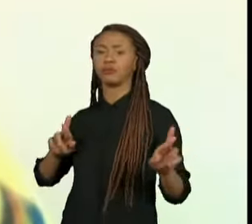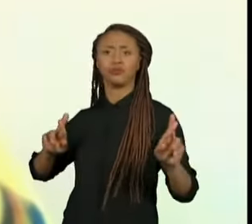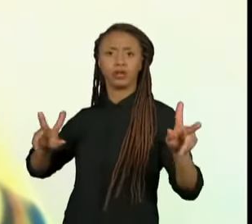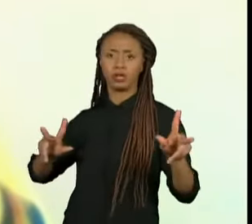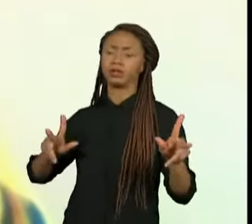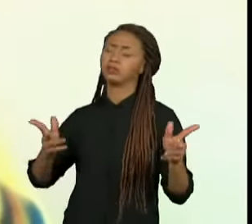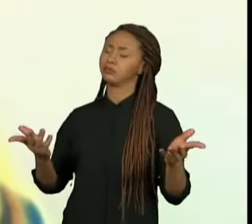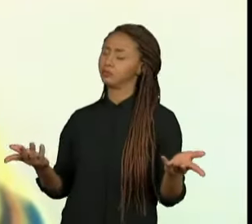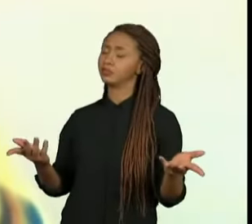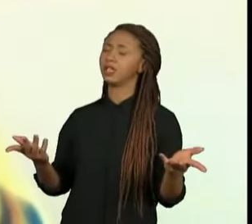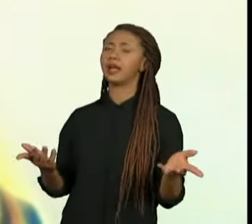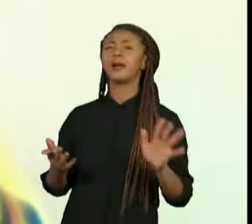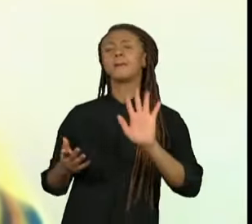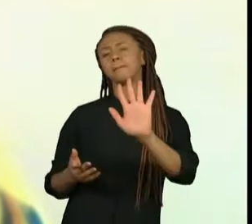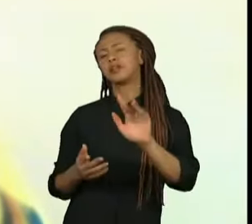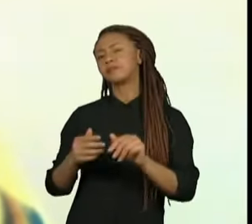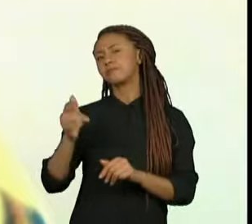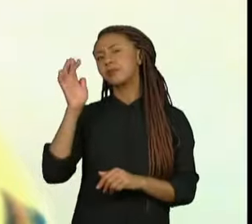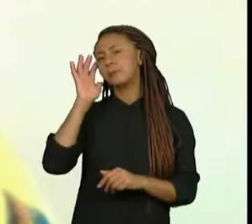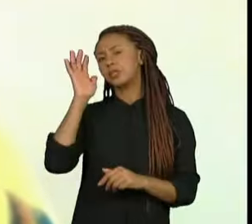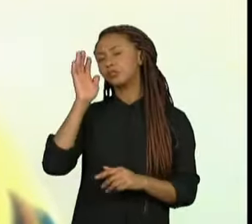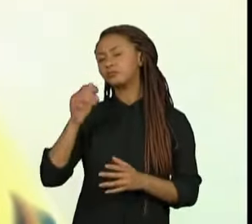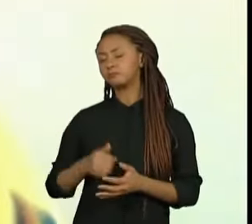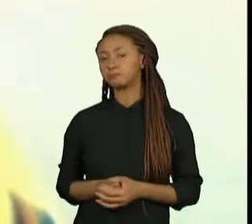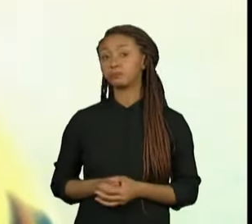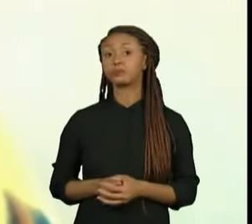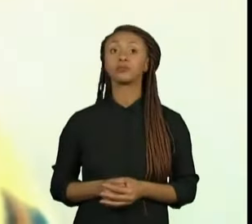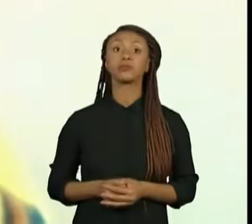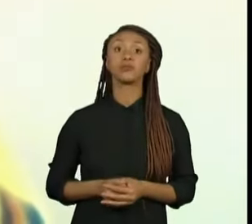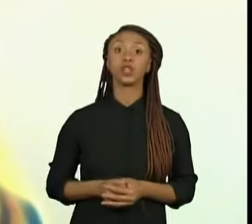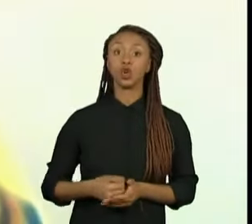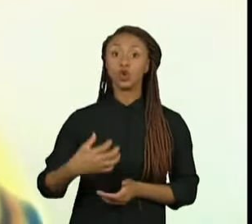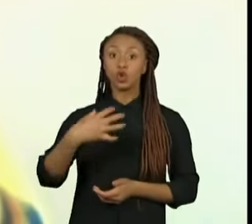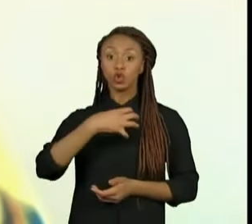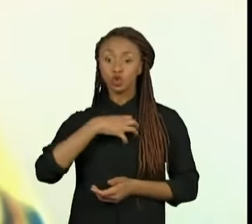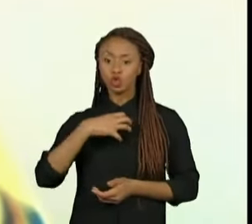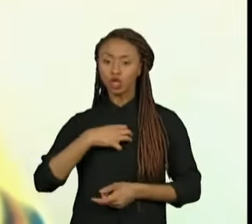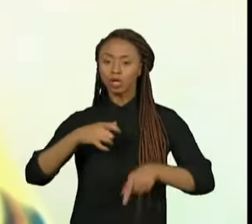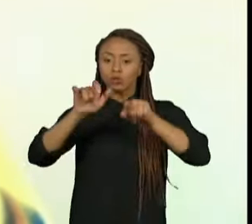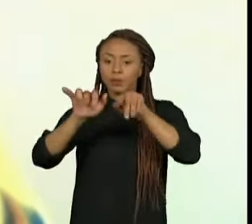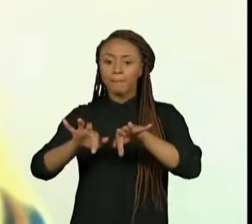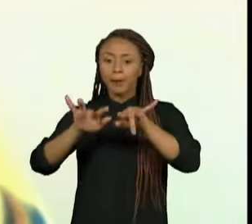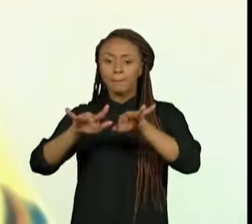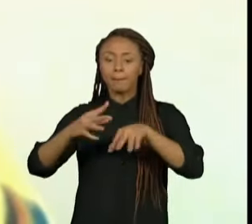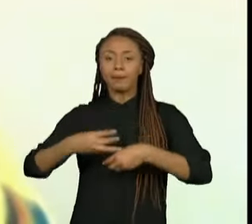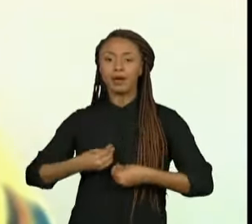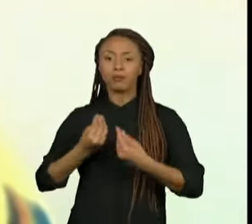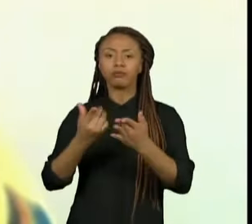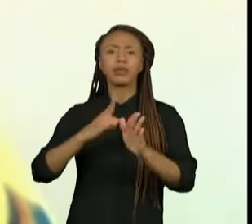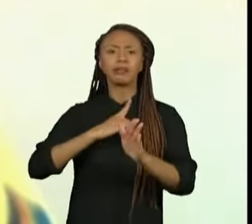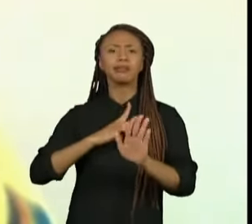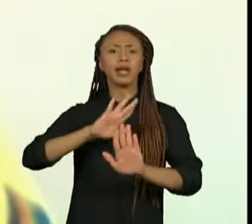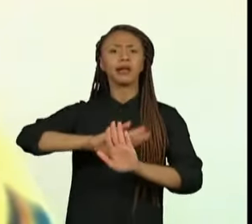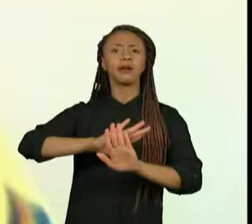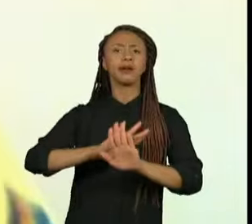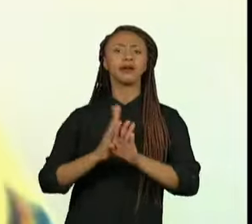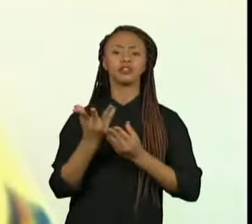gente pensa que uma escrita ela vaza uma subjetividade